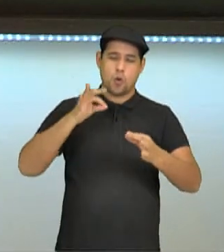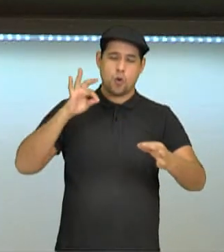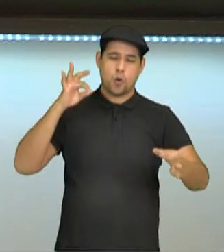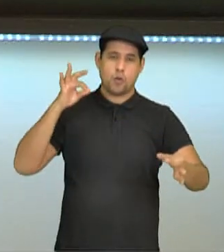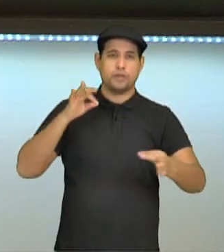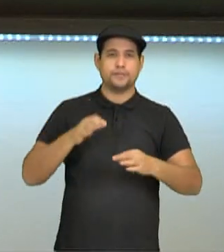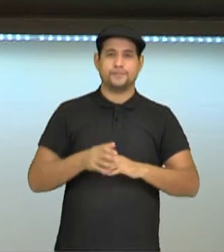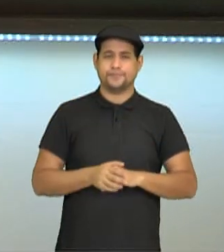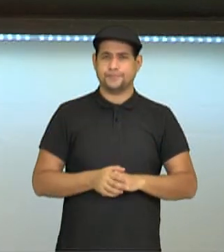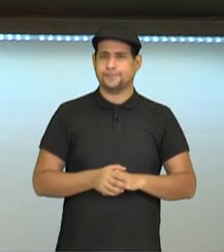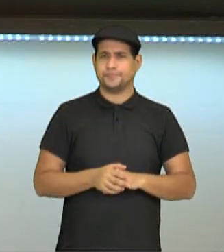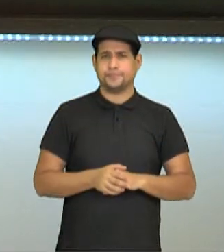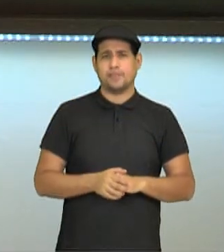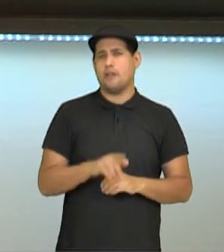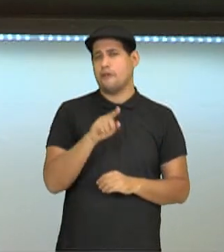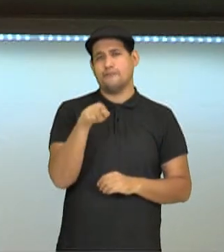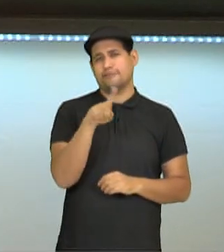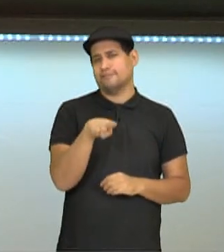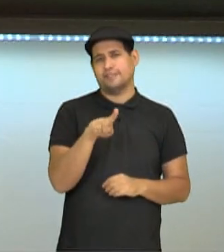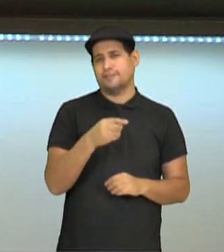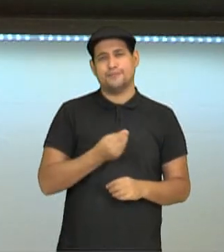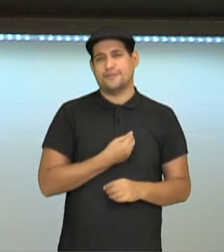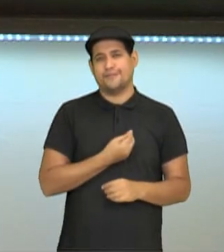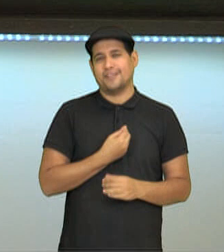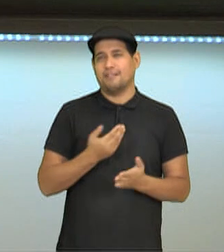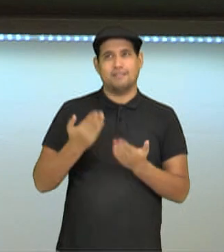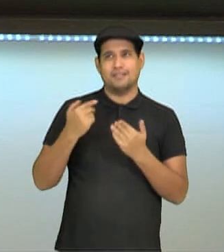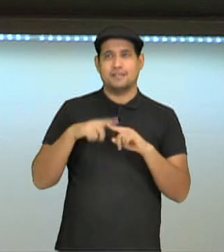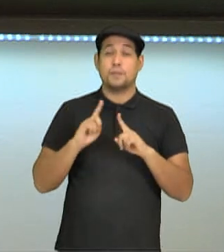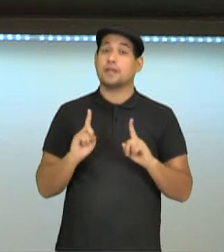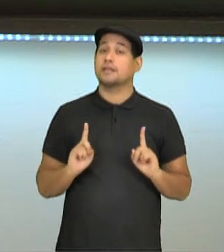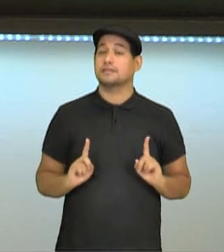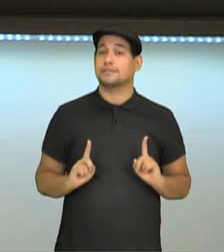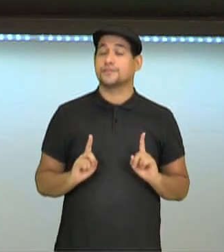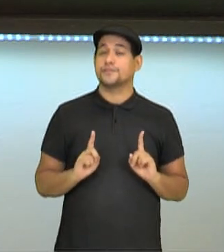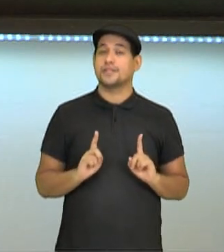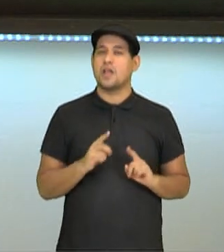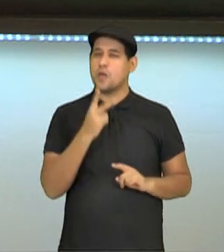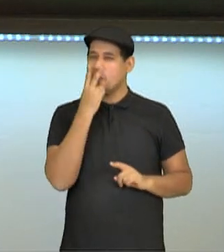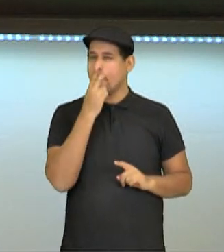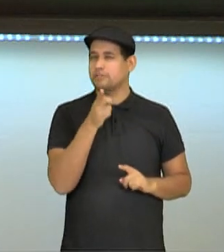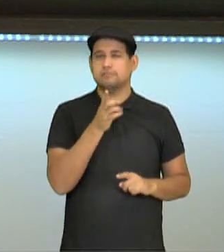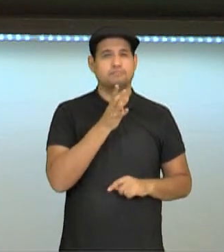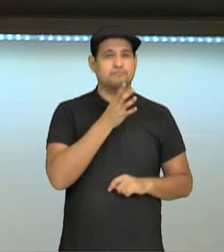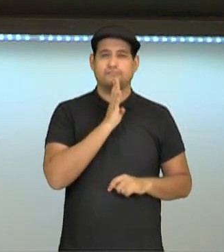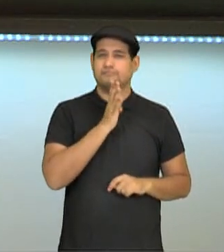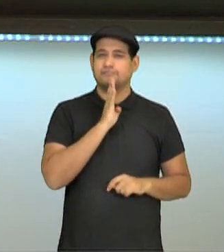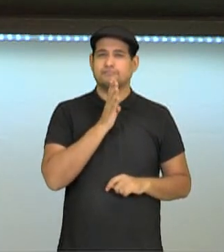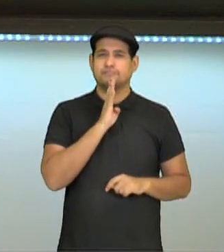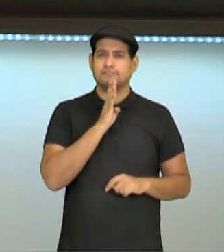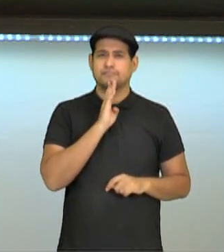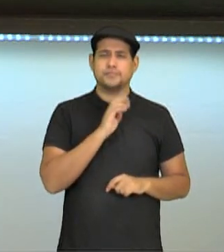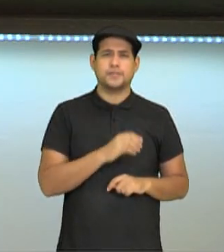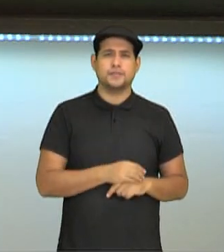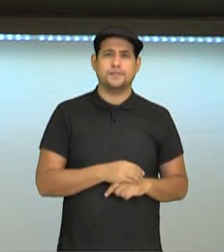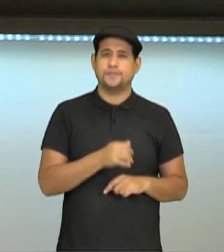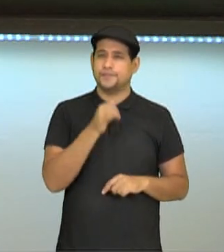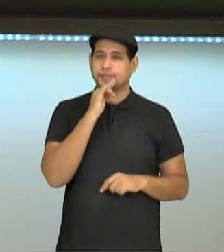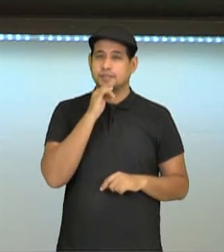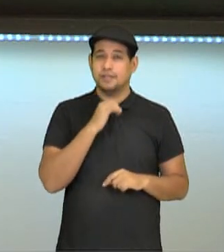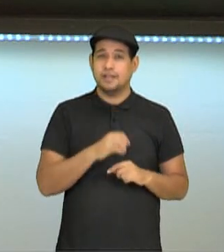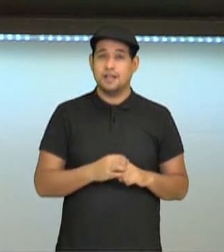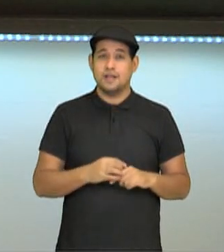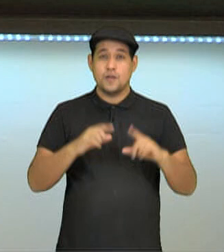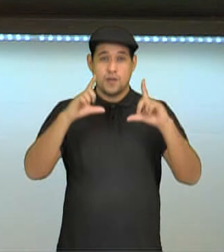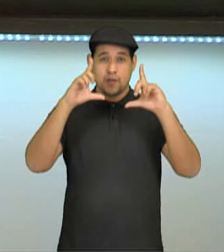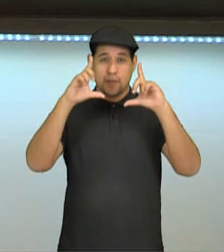Não é, né, do tempo de vocês, mas vocês não devem ter conhecido aquelas máquinas fotográficas que